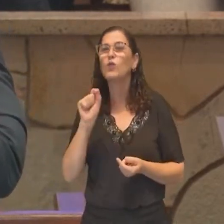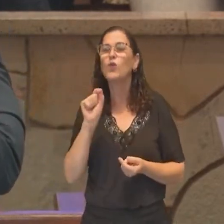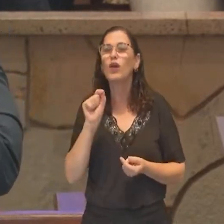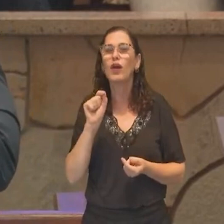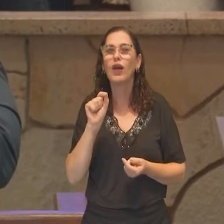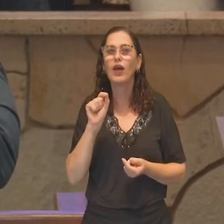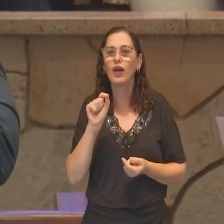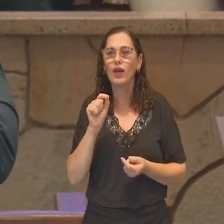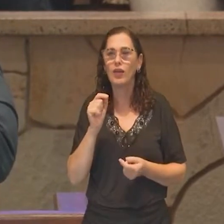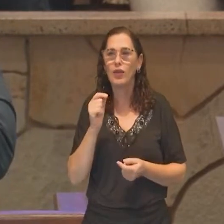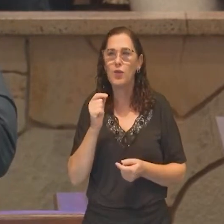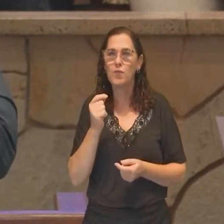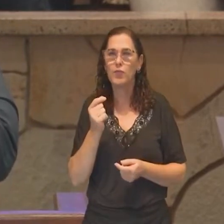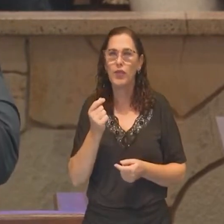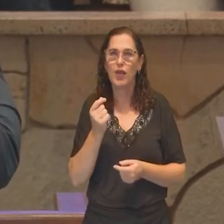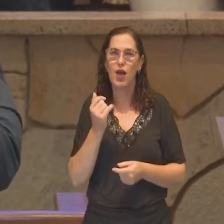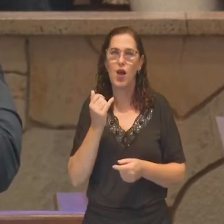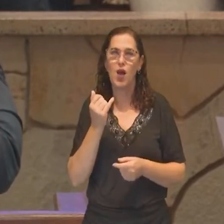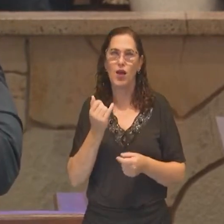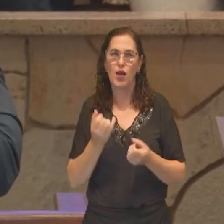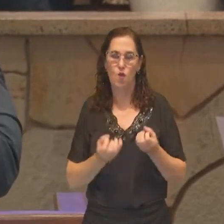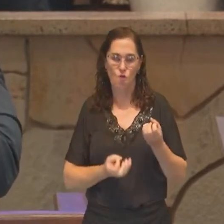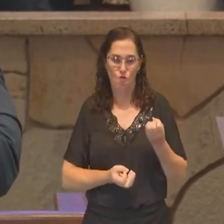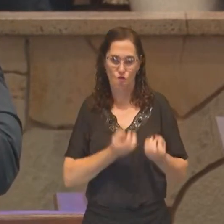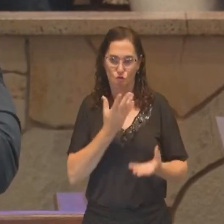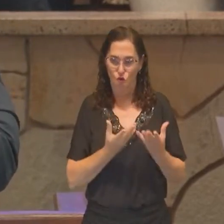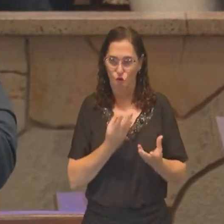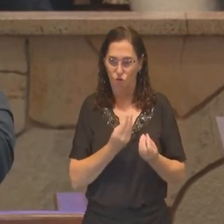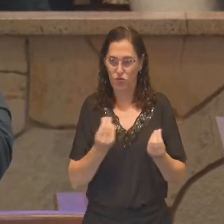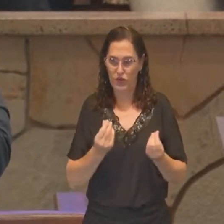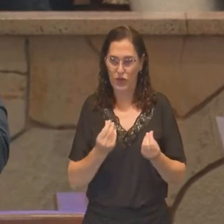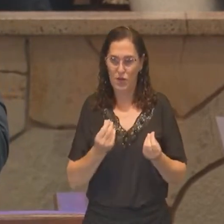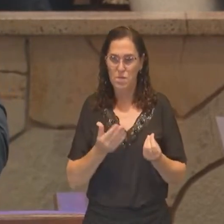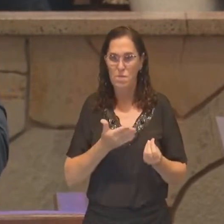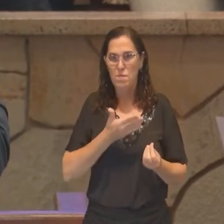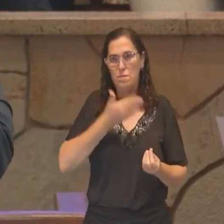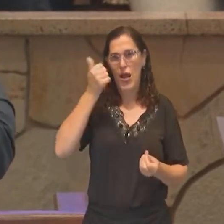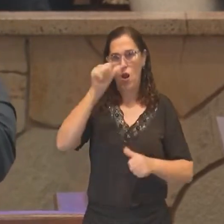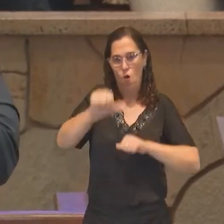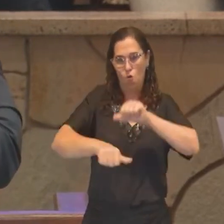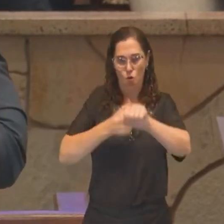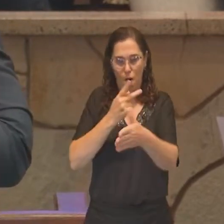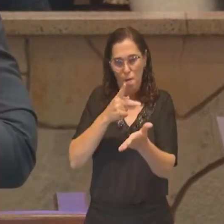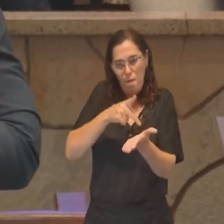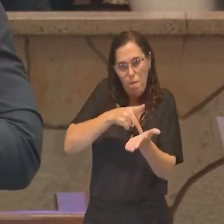no metal que é provado pelo fogo para se tornar puro,